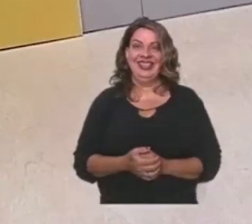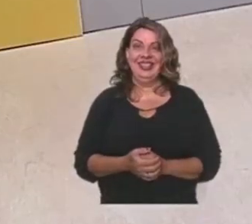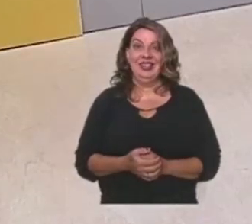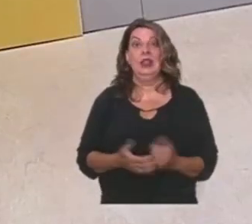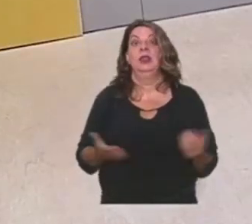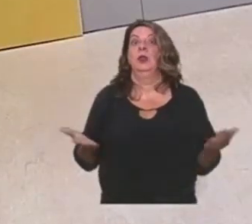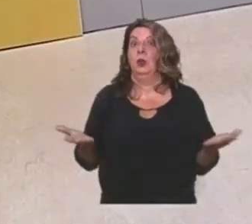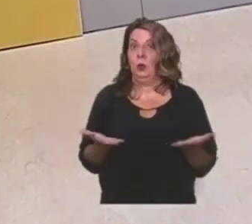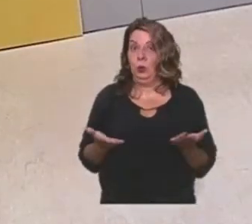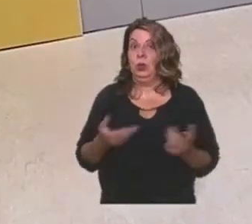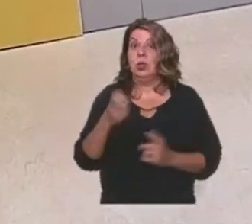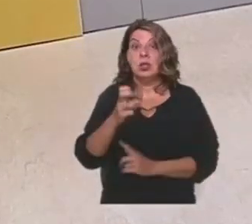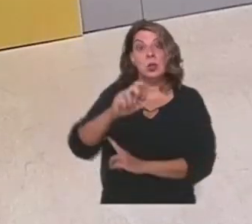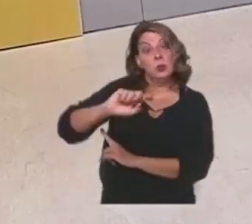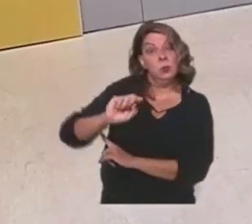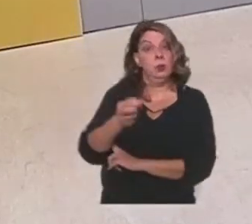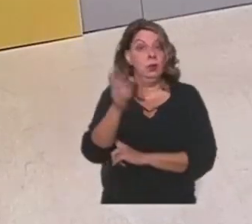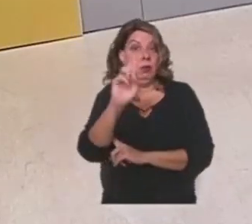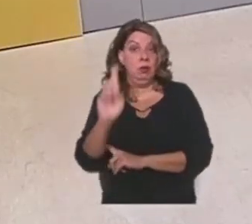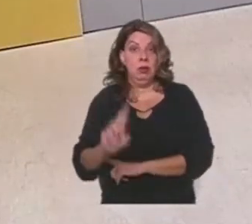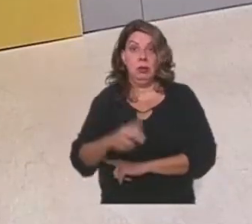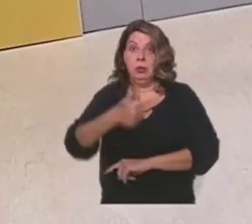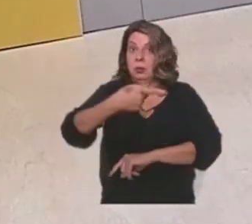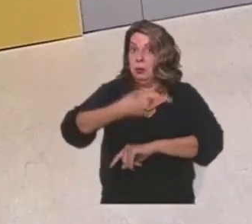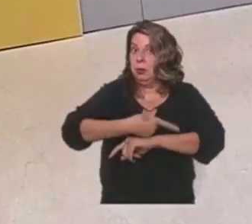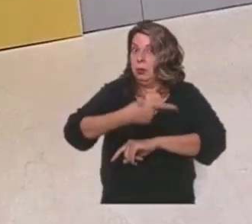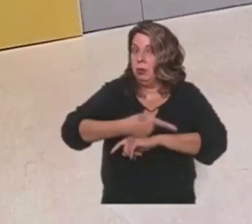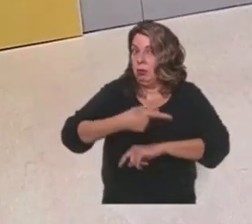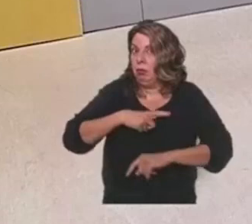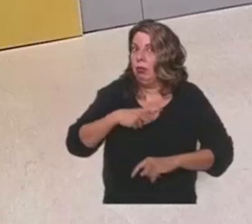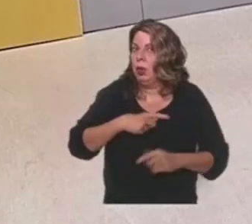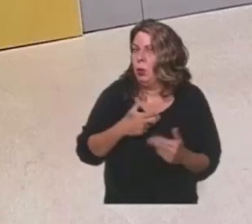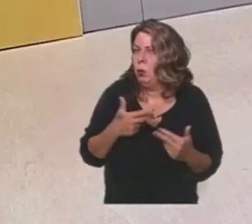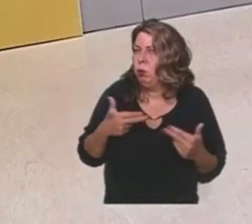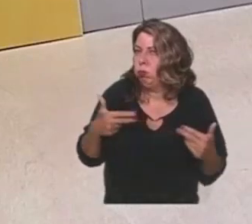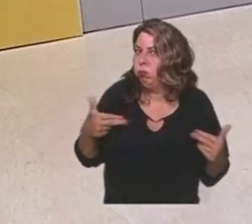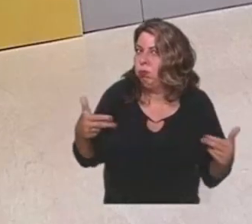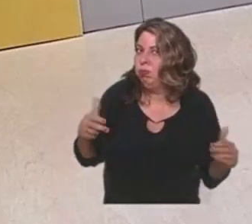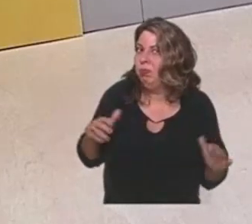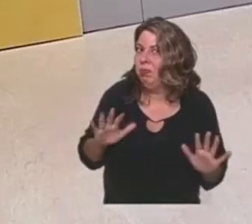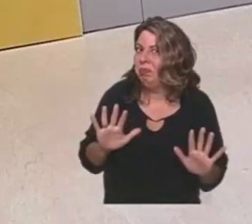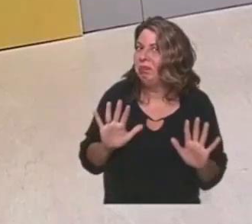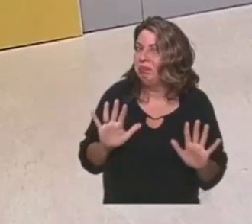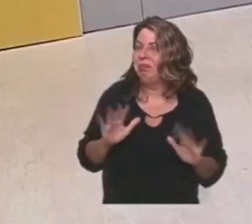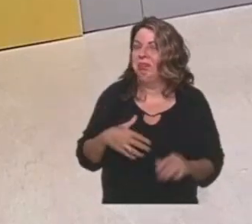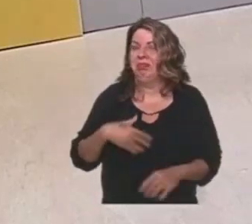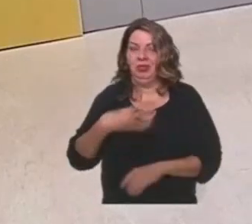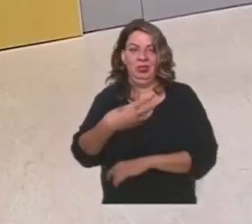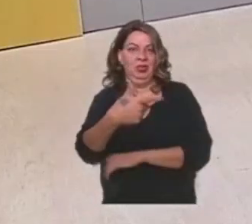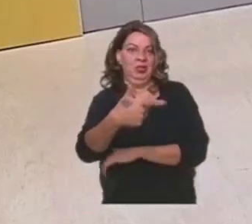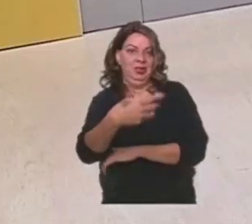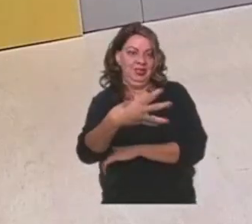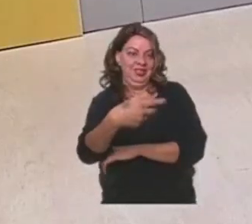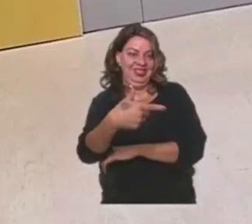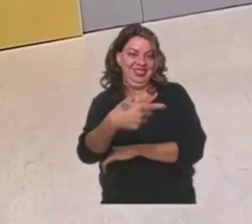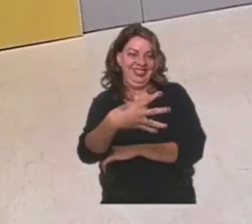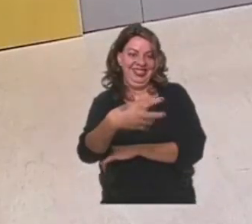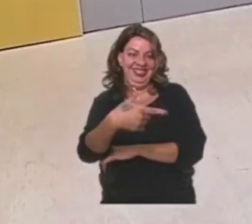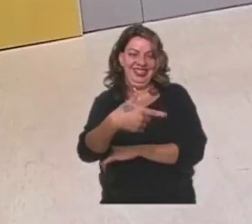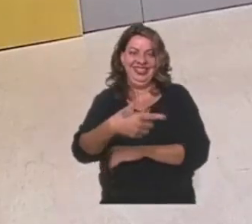26, vale 5 mil reais. Nosso primeiro prêmio tem muita coisa ainda hoje. 42, 42, 42,